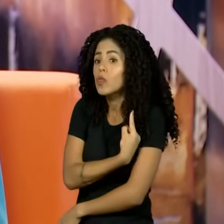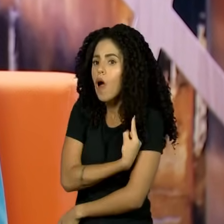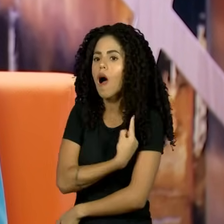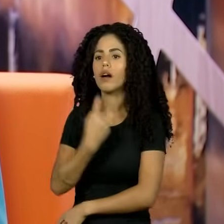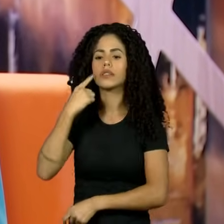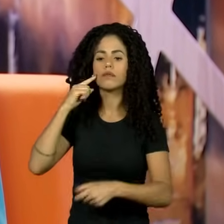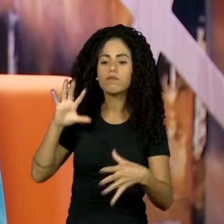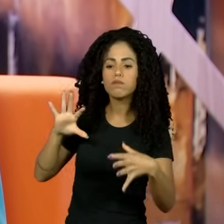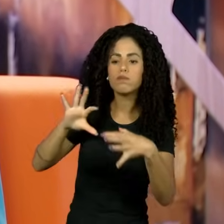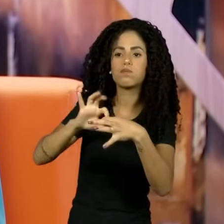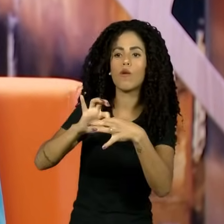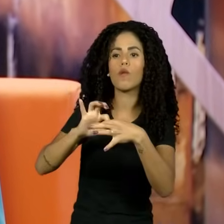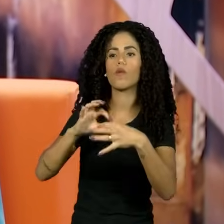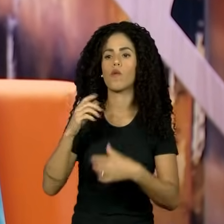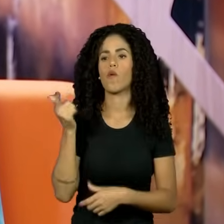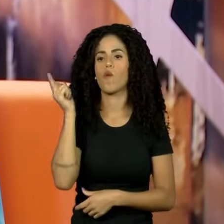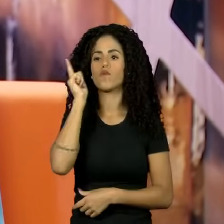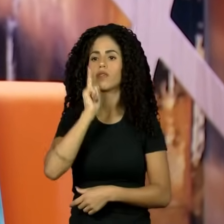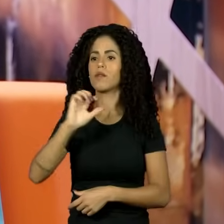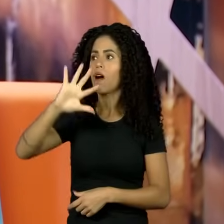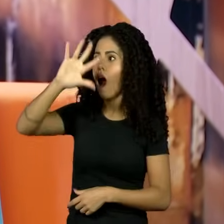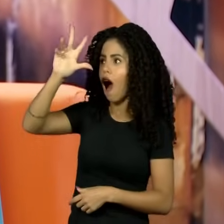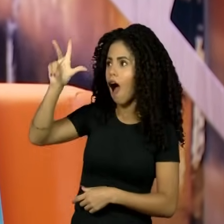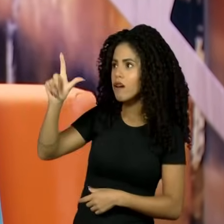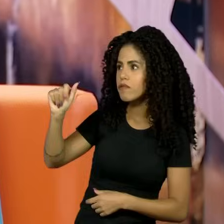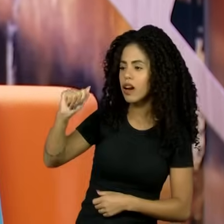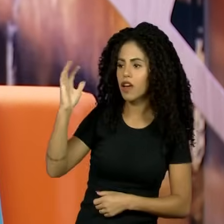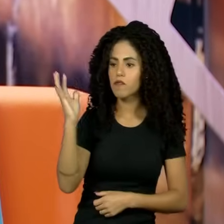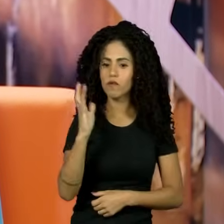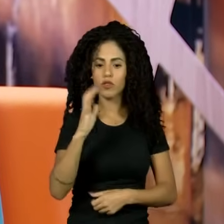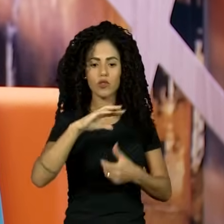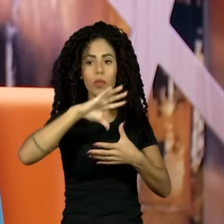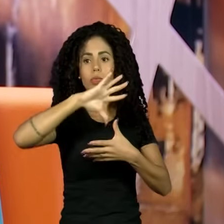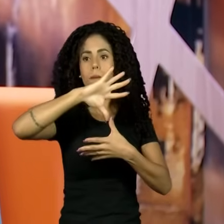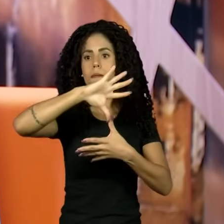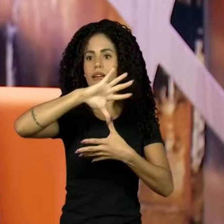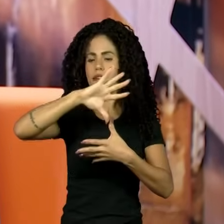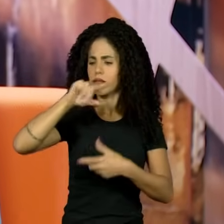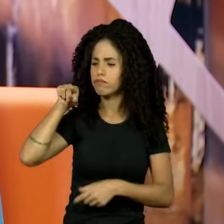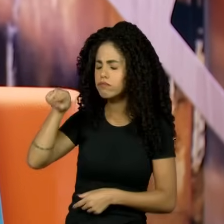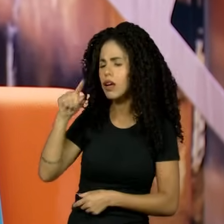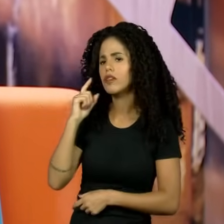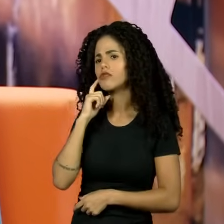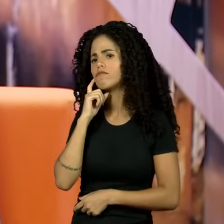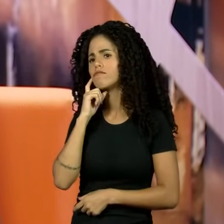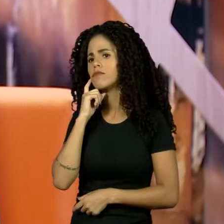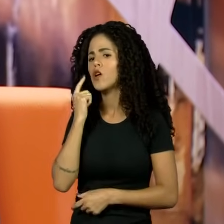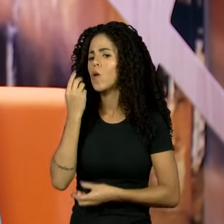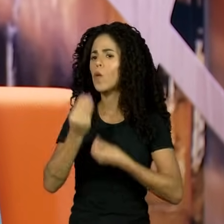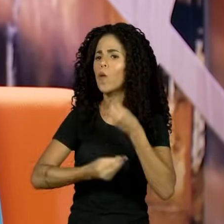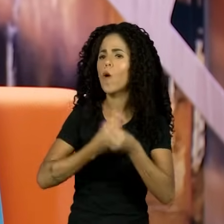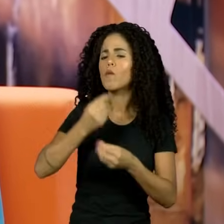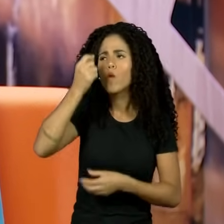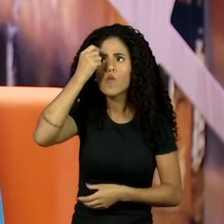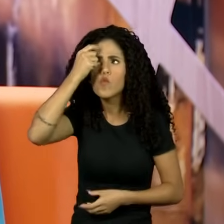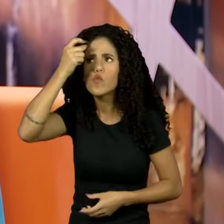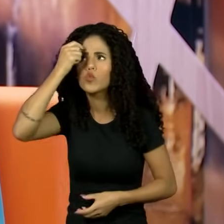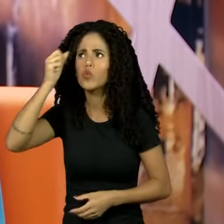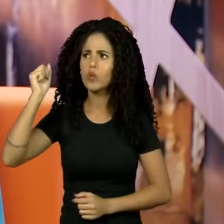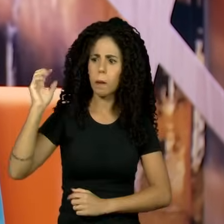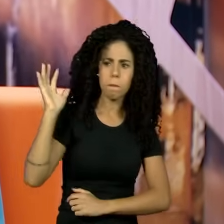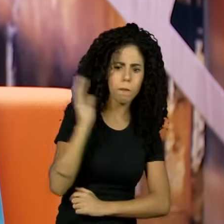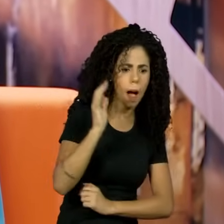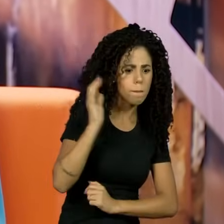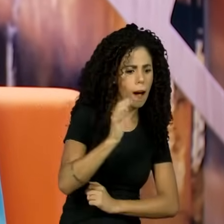Américas, nós negros, né? E a gente sempre fala da contribuição das culturas negro-africanas, o que